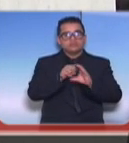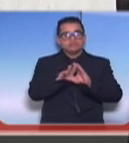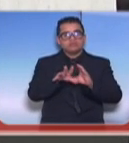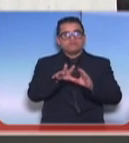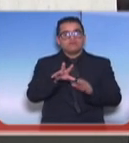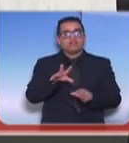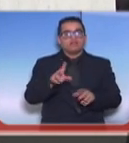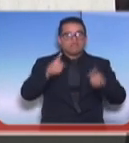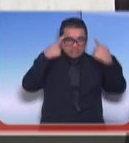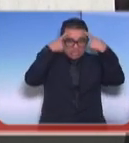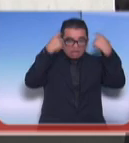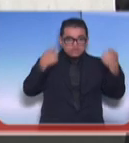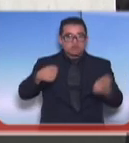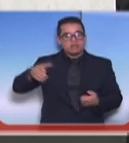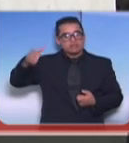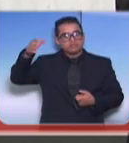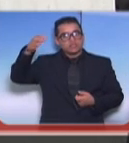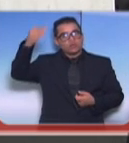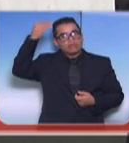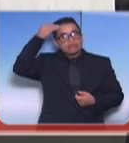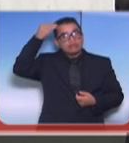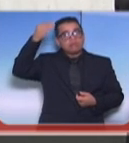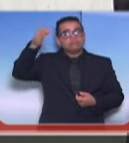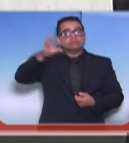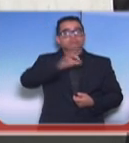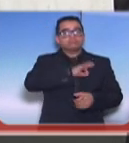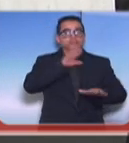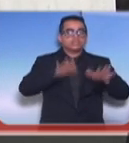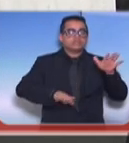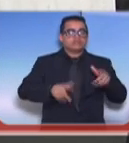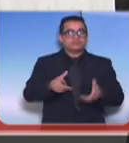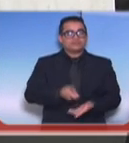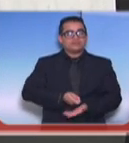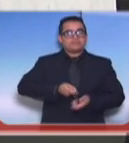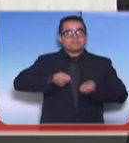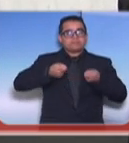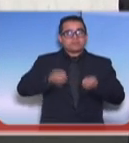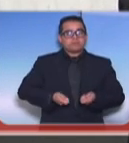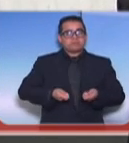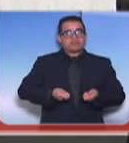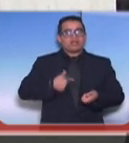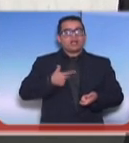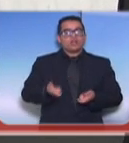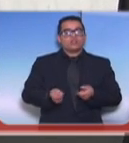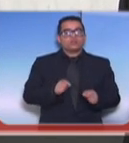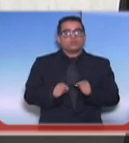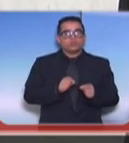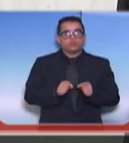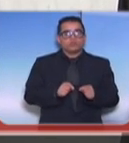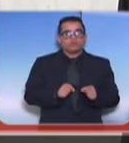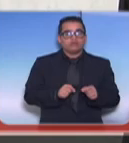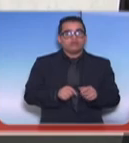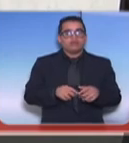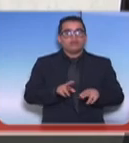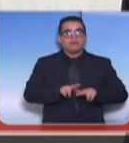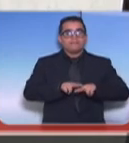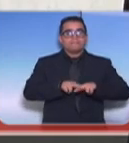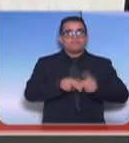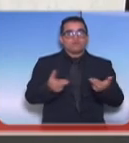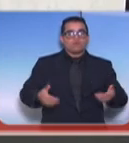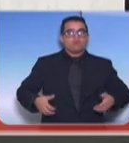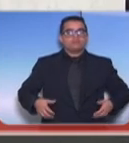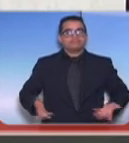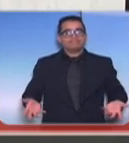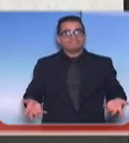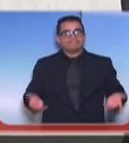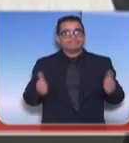é culpa da polícia e que a violência que a polícia muitas vezes é obrigada a acabar se envolvendo é devido à impunidade da polícia. Então, aqui